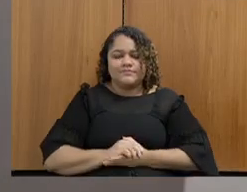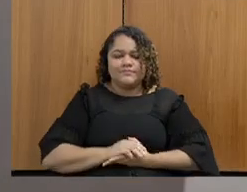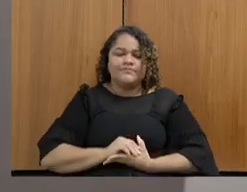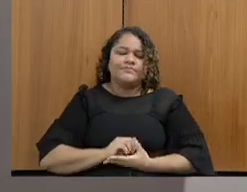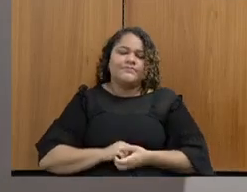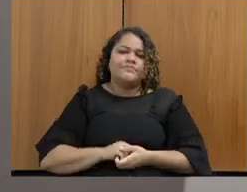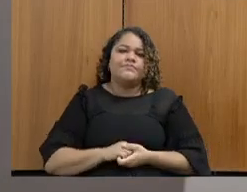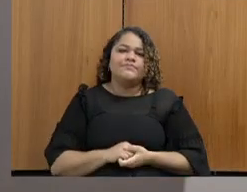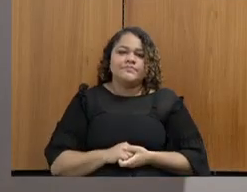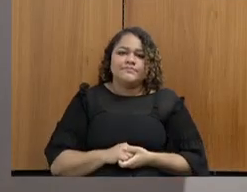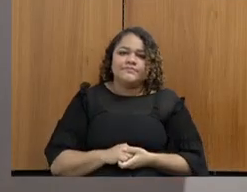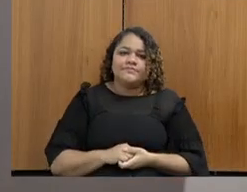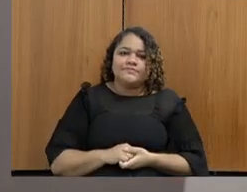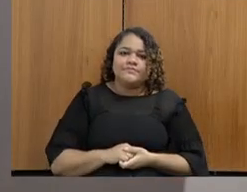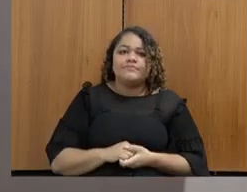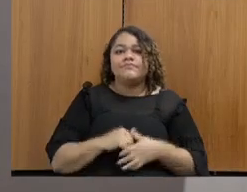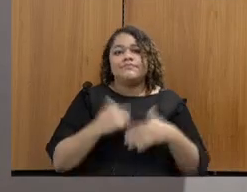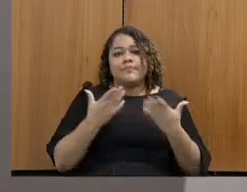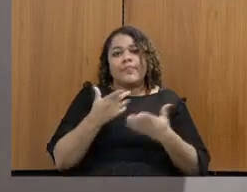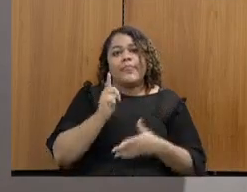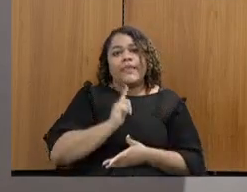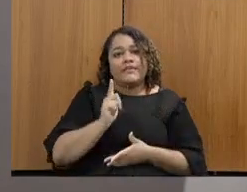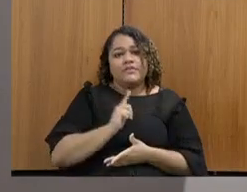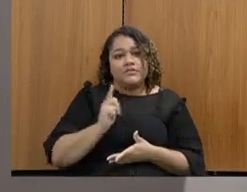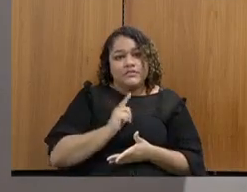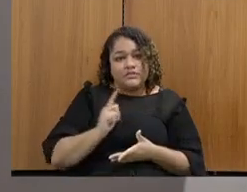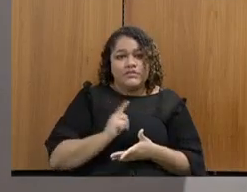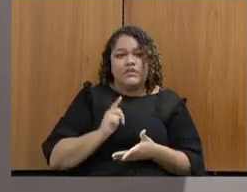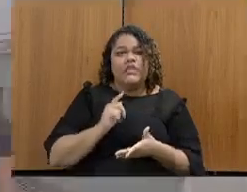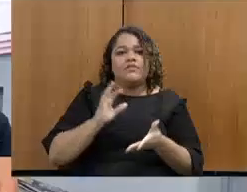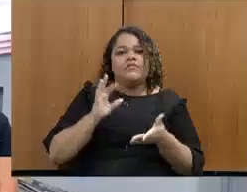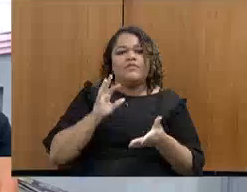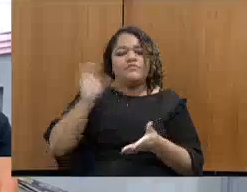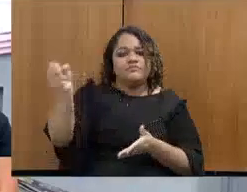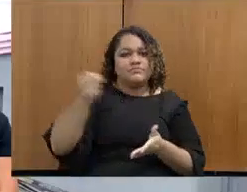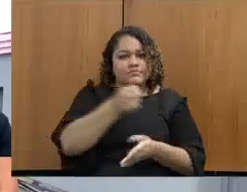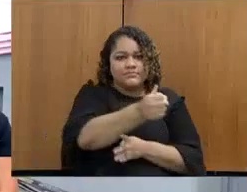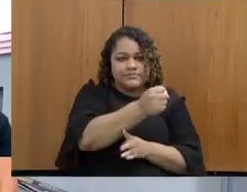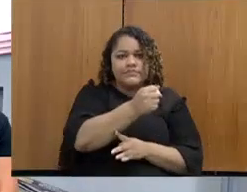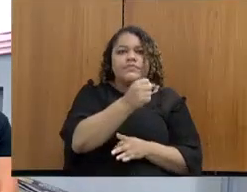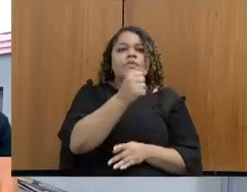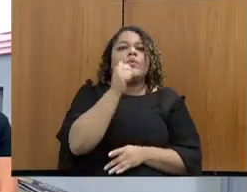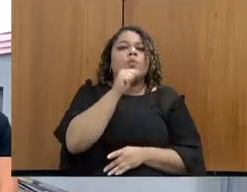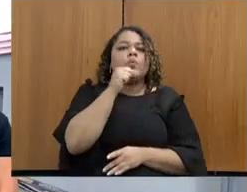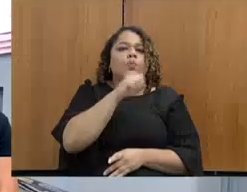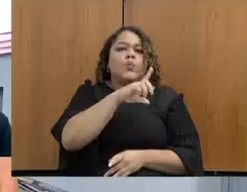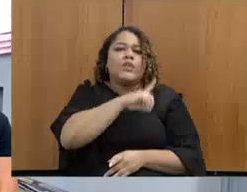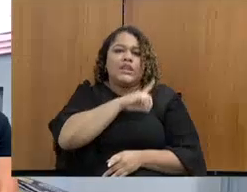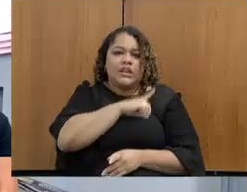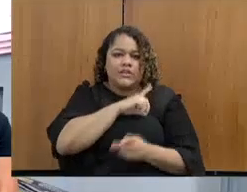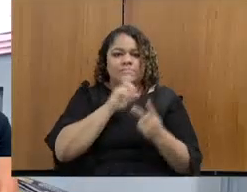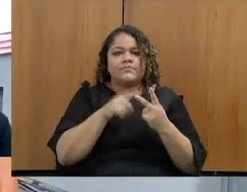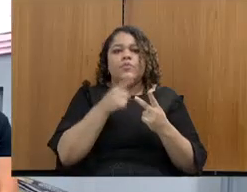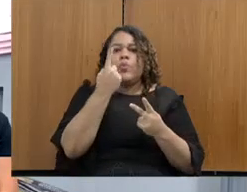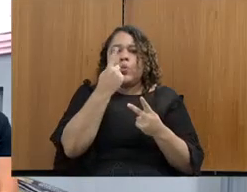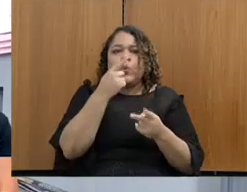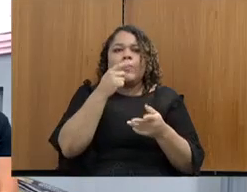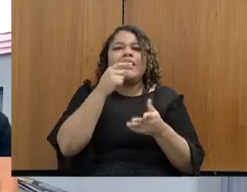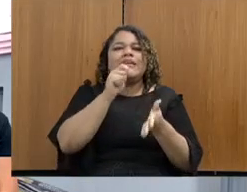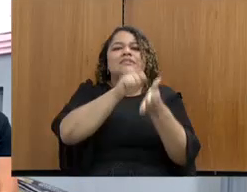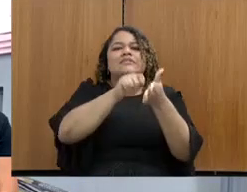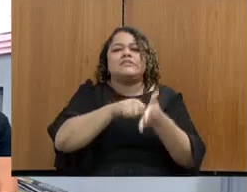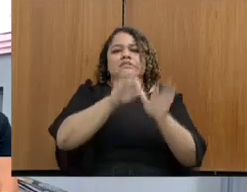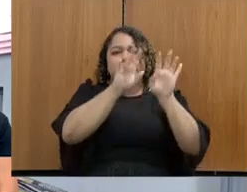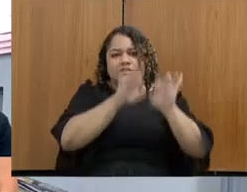a mulher em Juatuba com designação de uma delegada de polícia e uma escrivan três investigadores para compor a equipe de